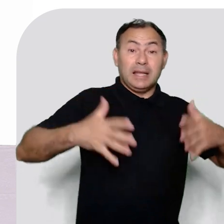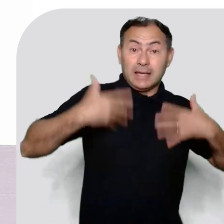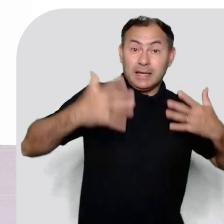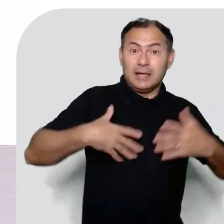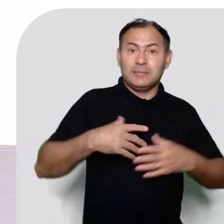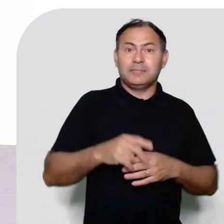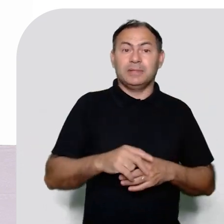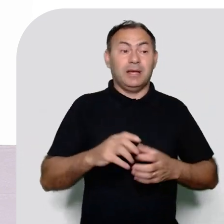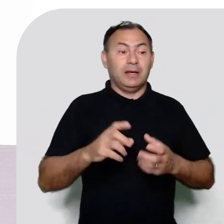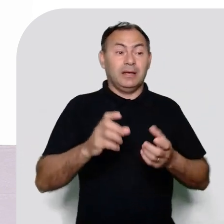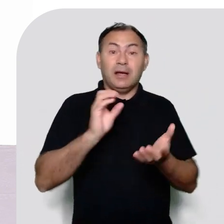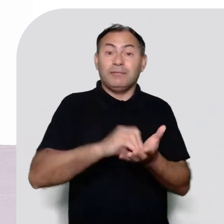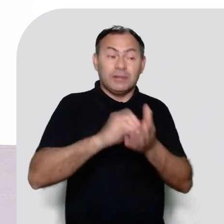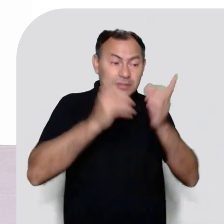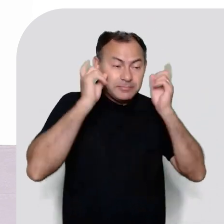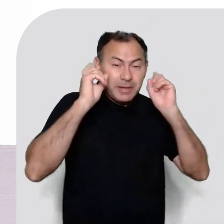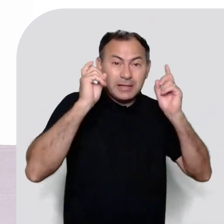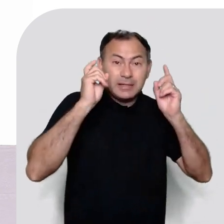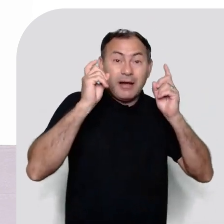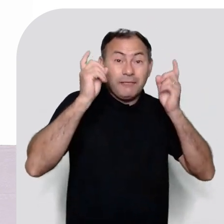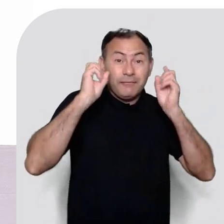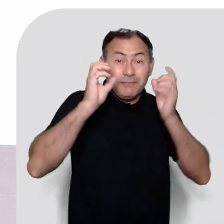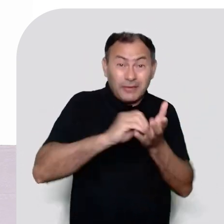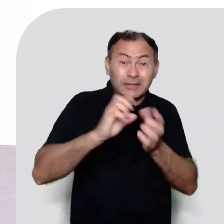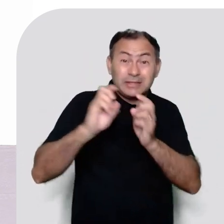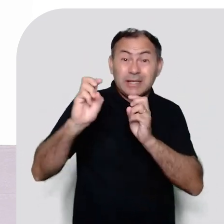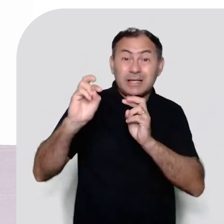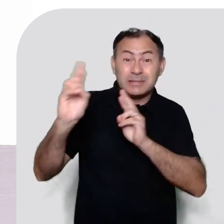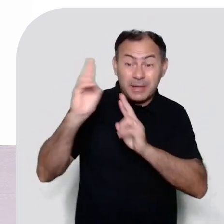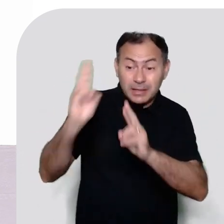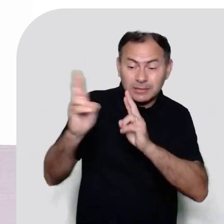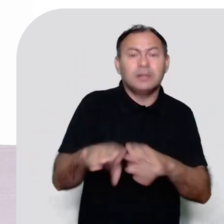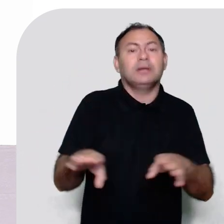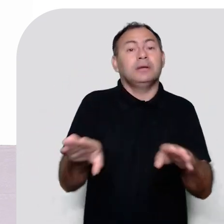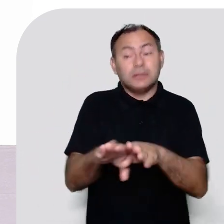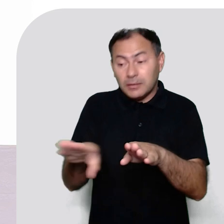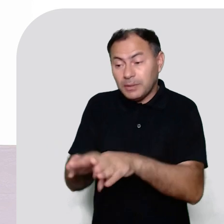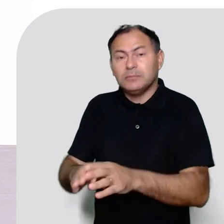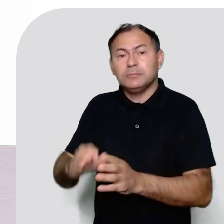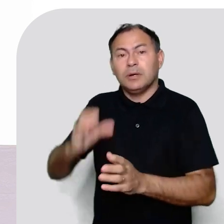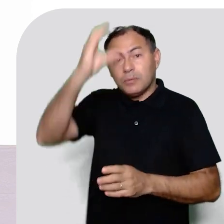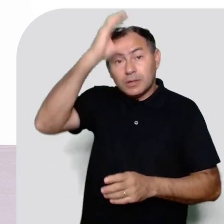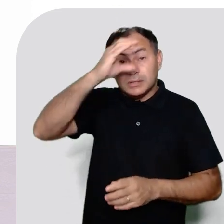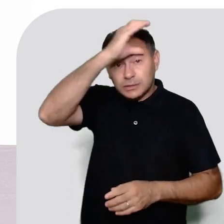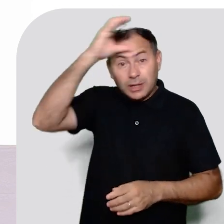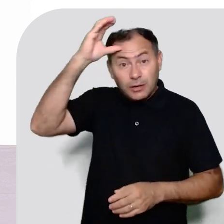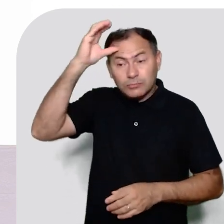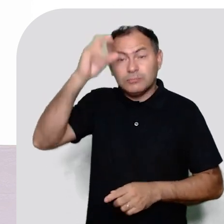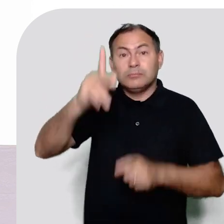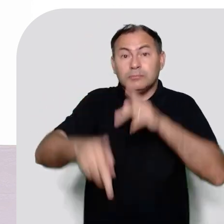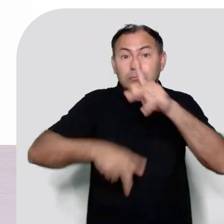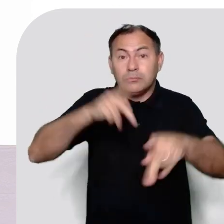alegrias, as desesperanças, assim também o cristão, esse